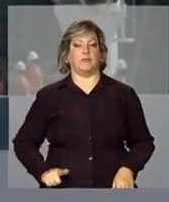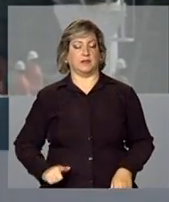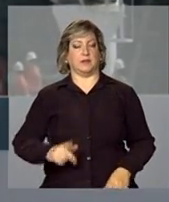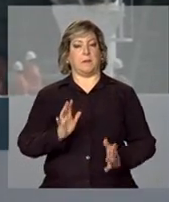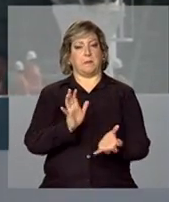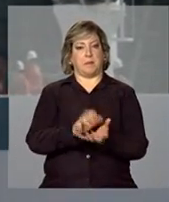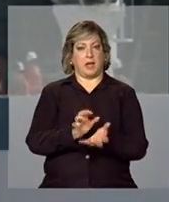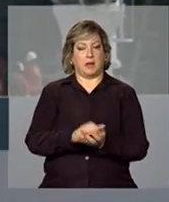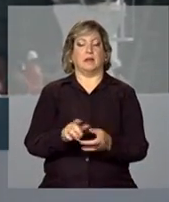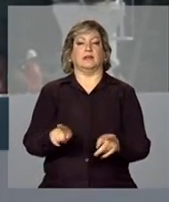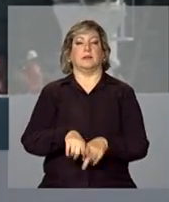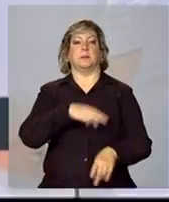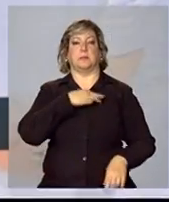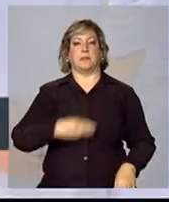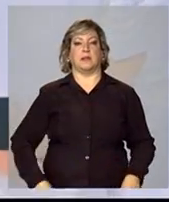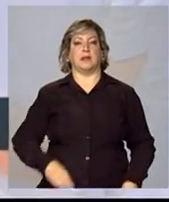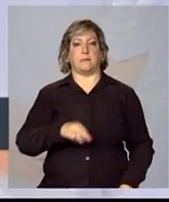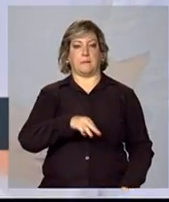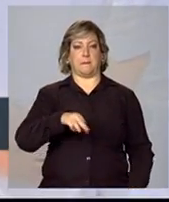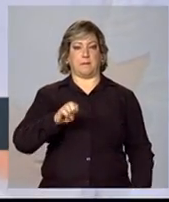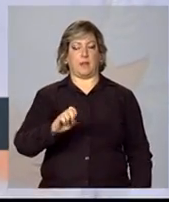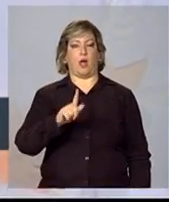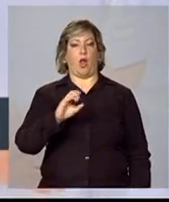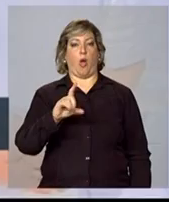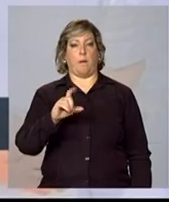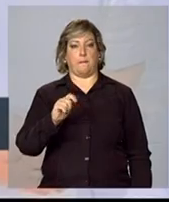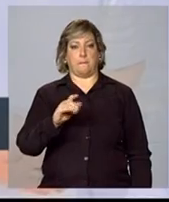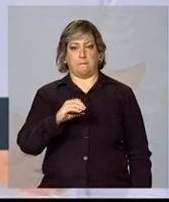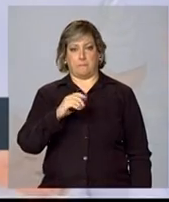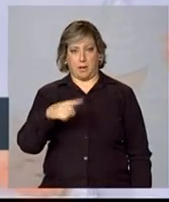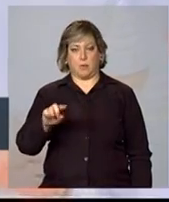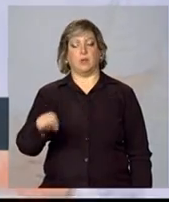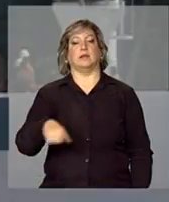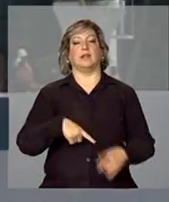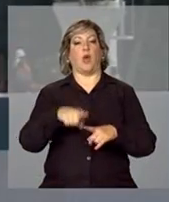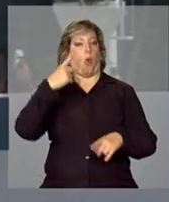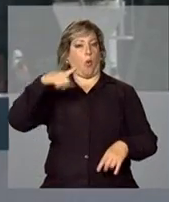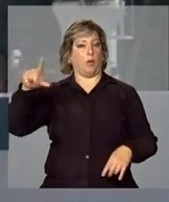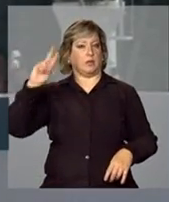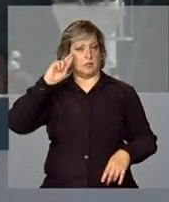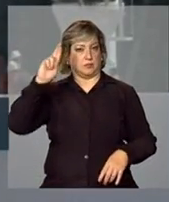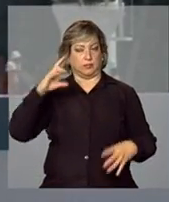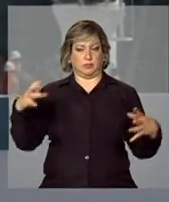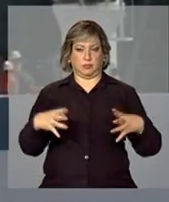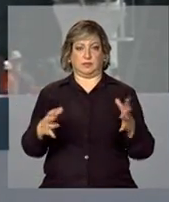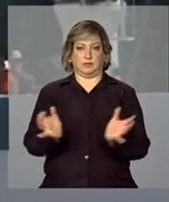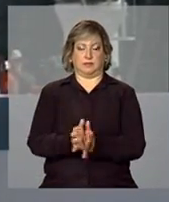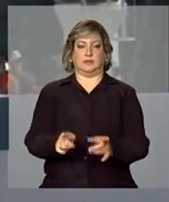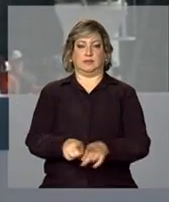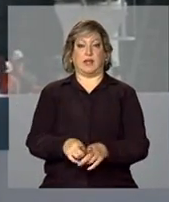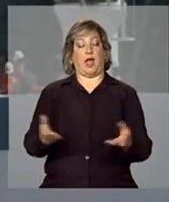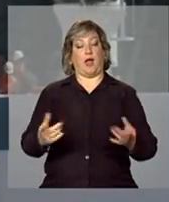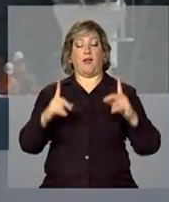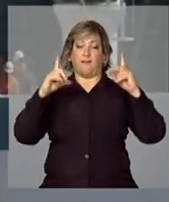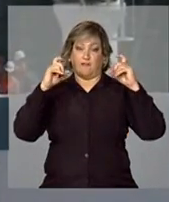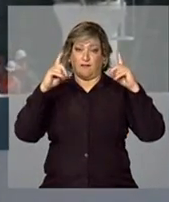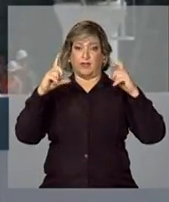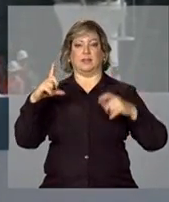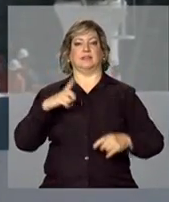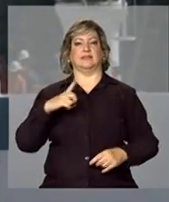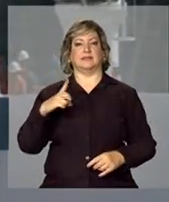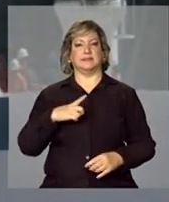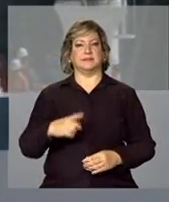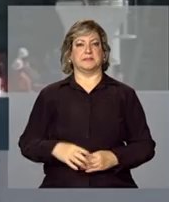Eduardo Campos do ministro de Minas e energia Edson Lobão e outras autoridades estão posando agora para uma